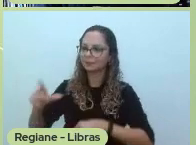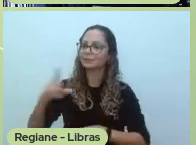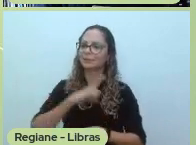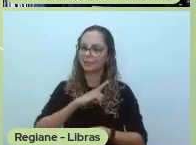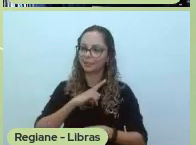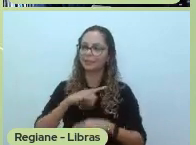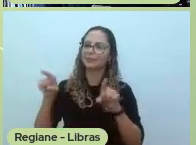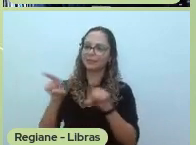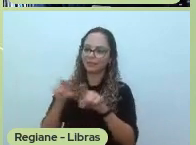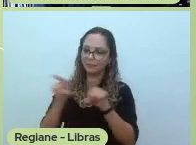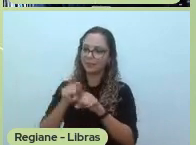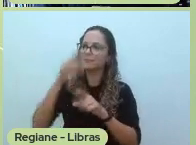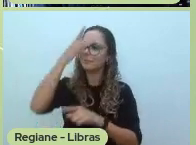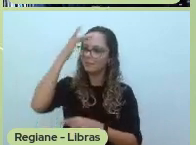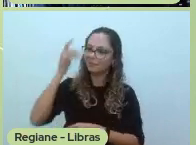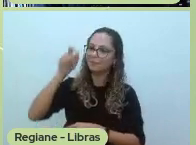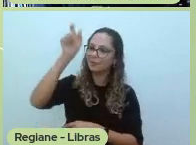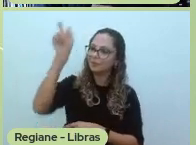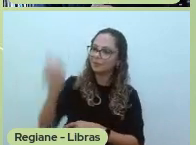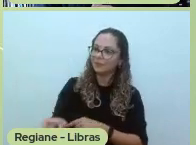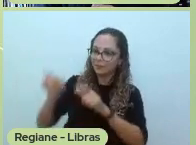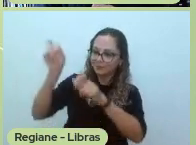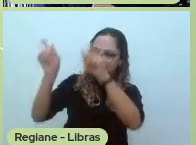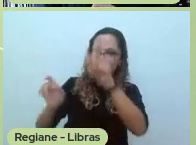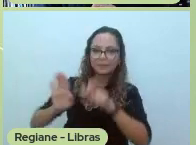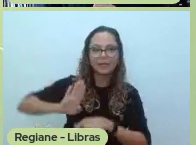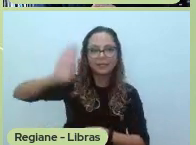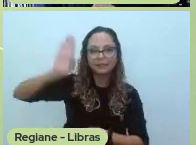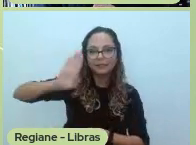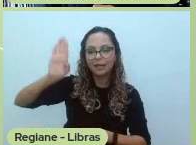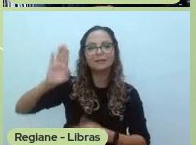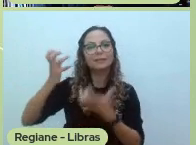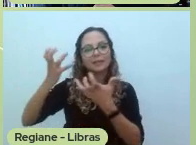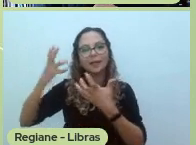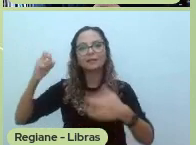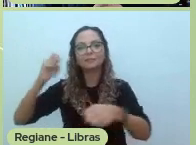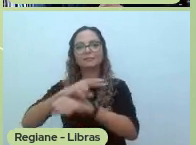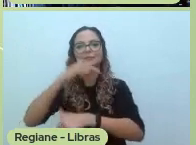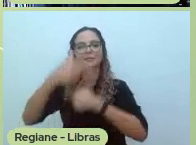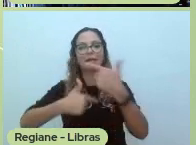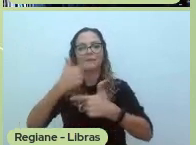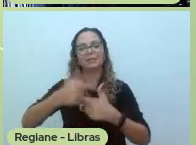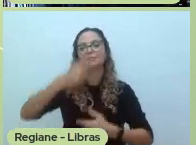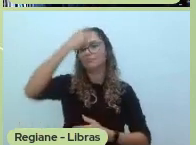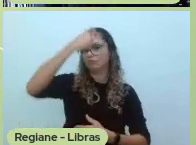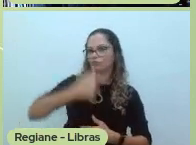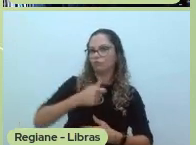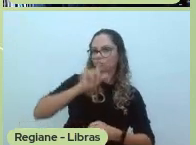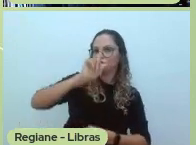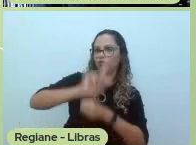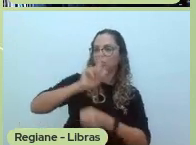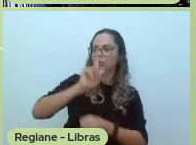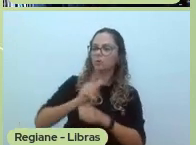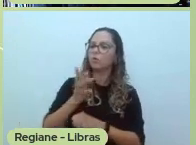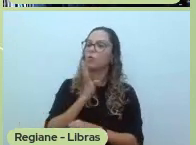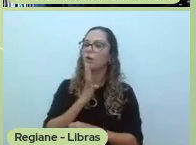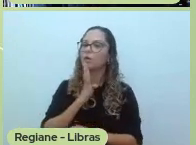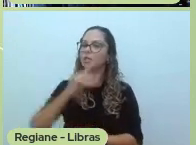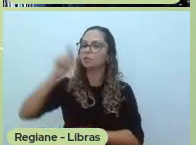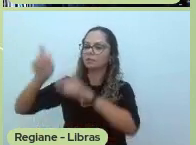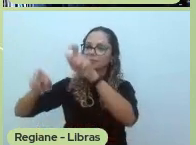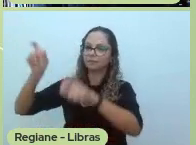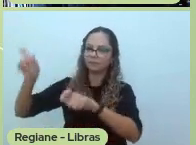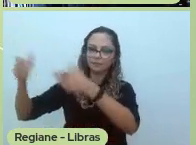como gestora, de conhecer e de trazer para o nosso time diferentes perspectivas. Isso é um exemplo,